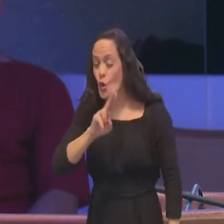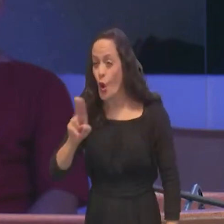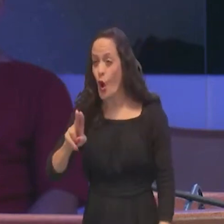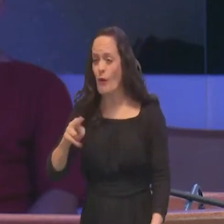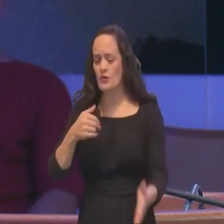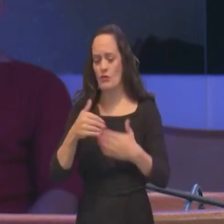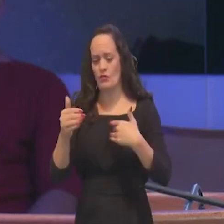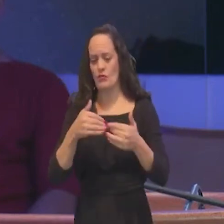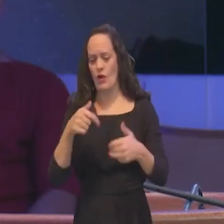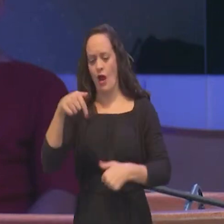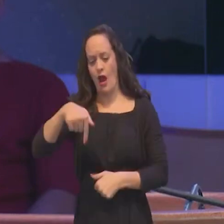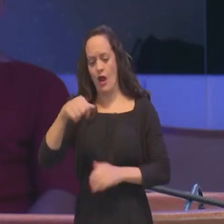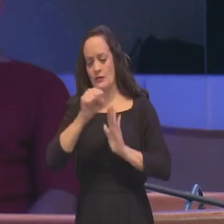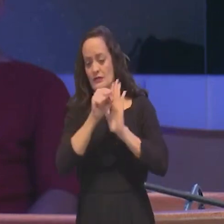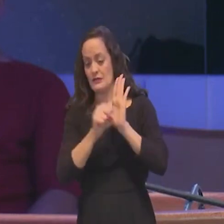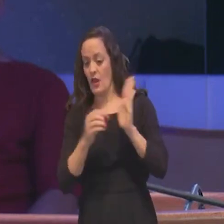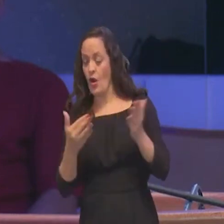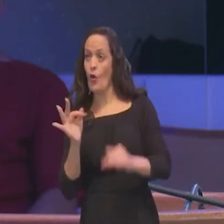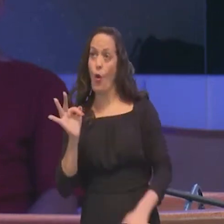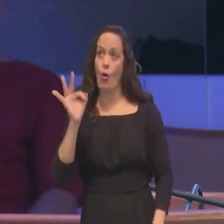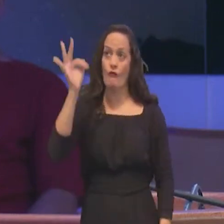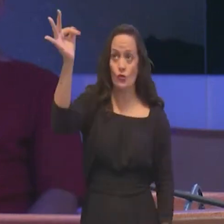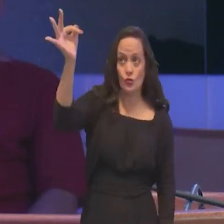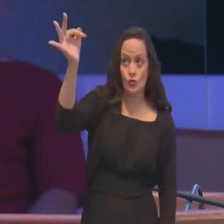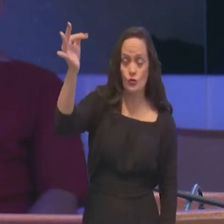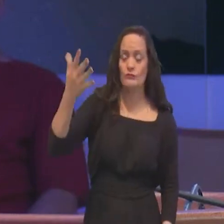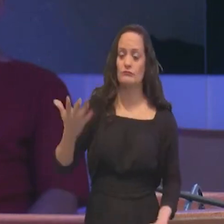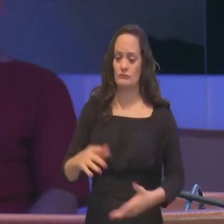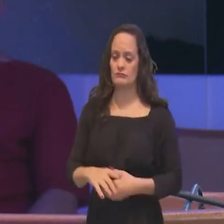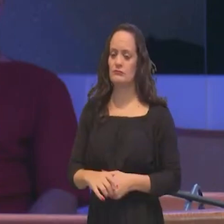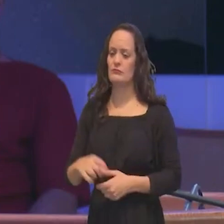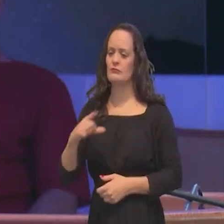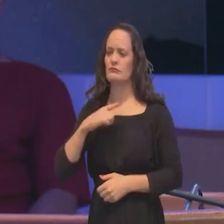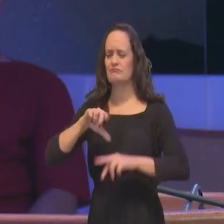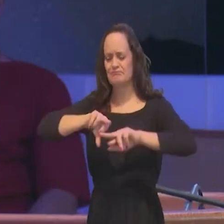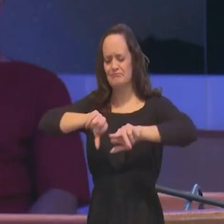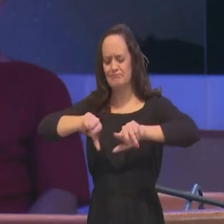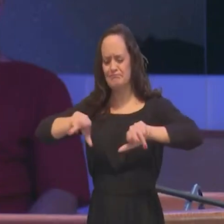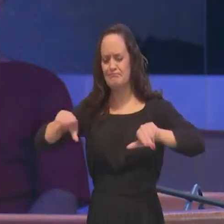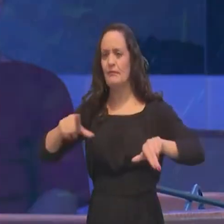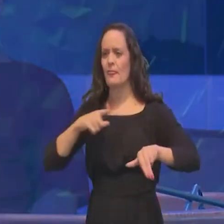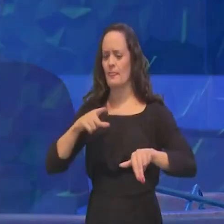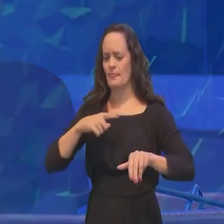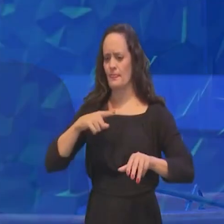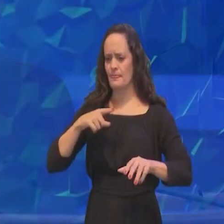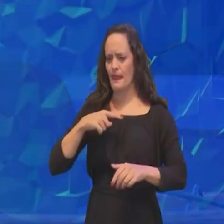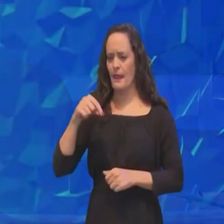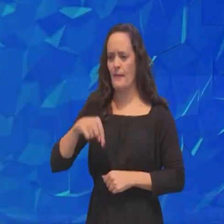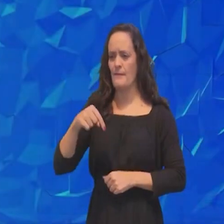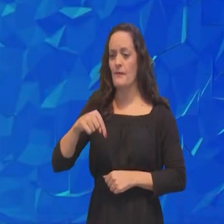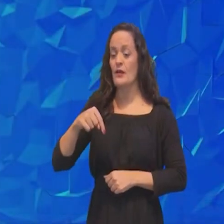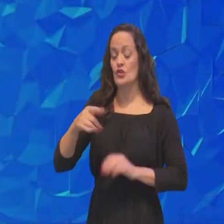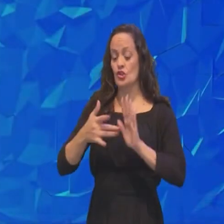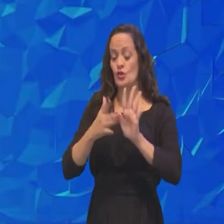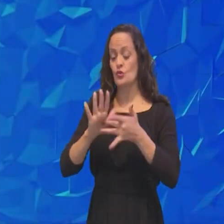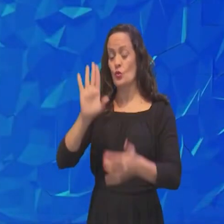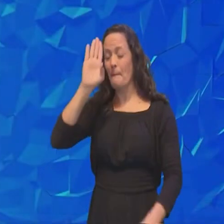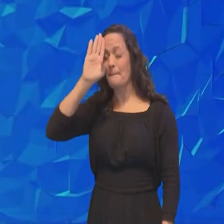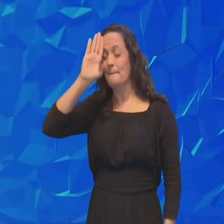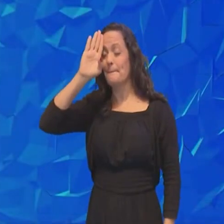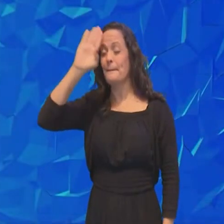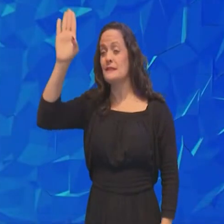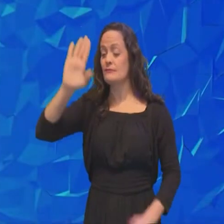só no presente século, mas também no vindouro, e pôs todas as coisas debaixo dos pés, e para ser o cabeça sobre todas